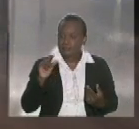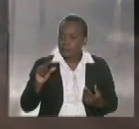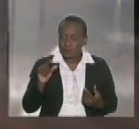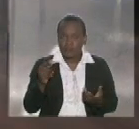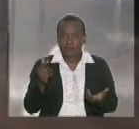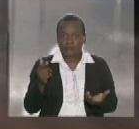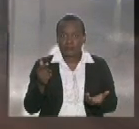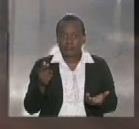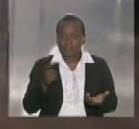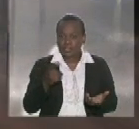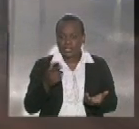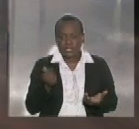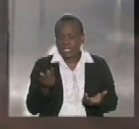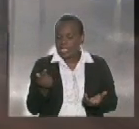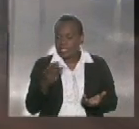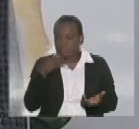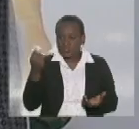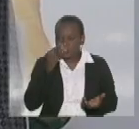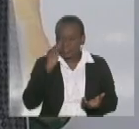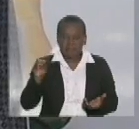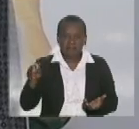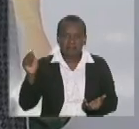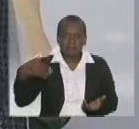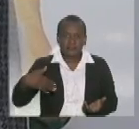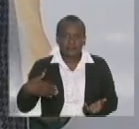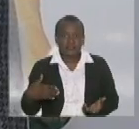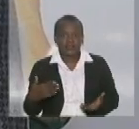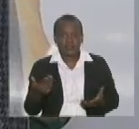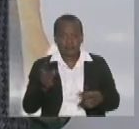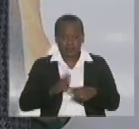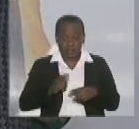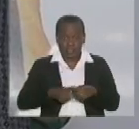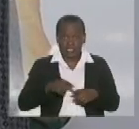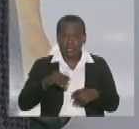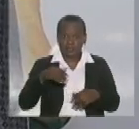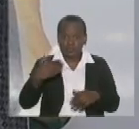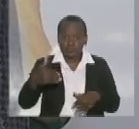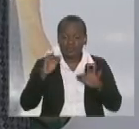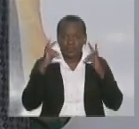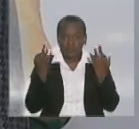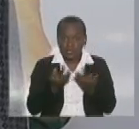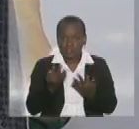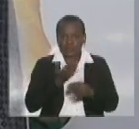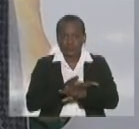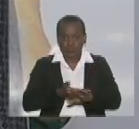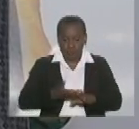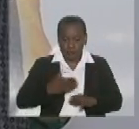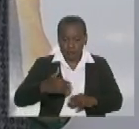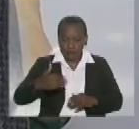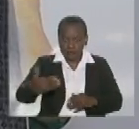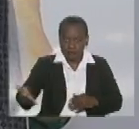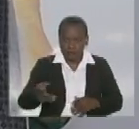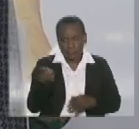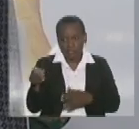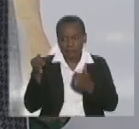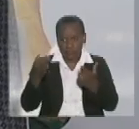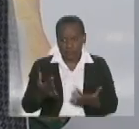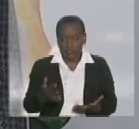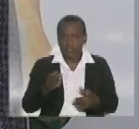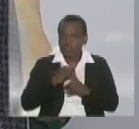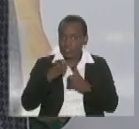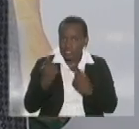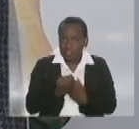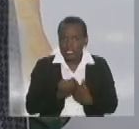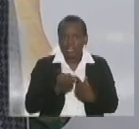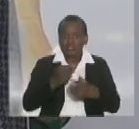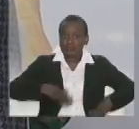é pouquíssimo, né? Ou quase nada valorizada hoje, porque como as tendências das famílias, né? Até porque você falou mesmo,